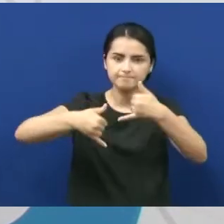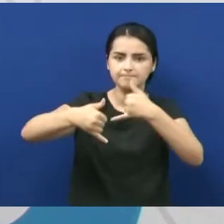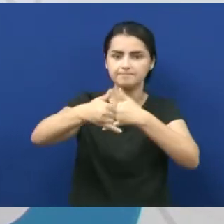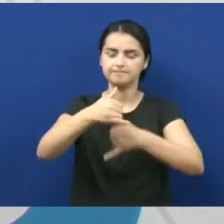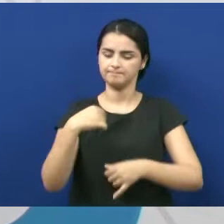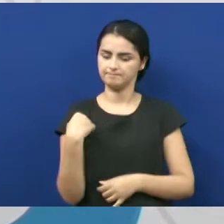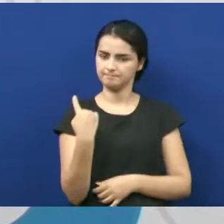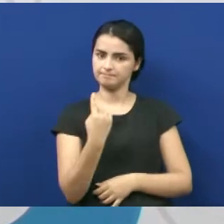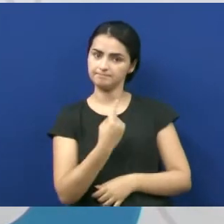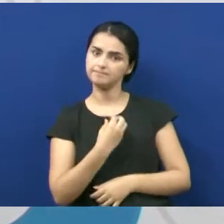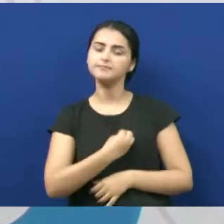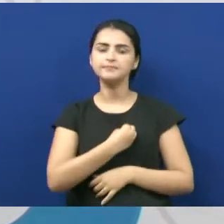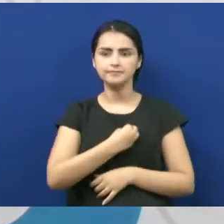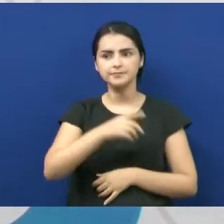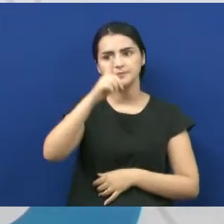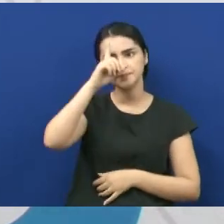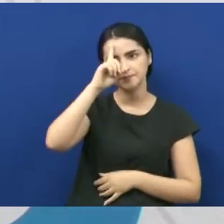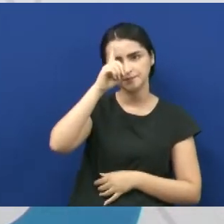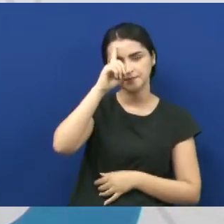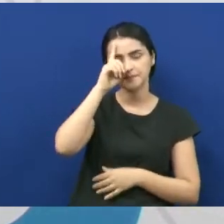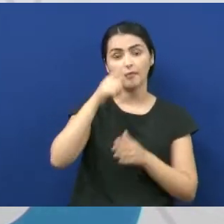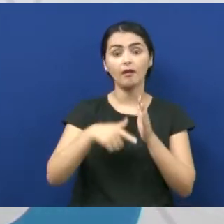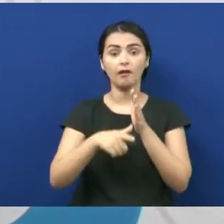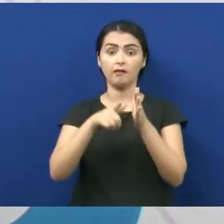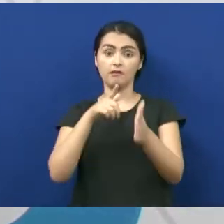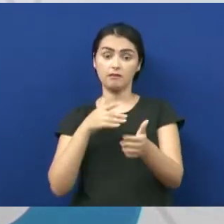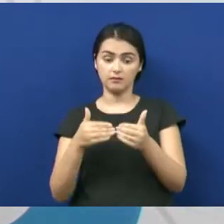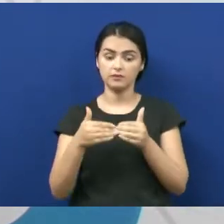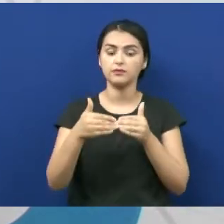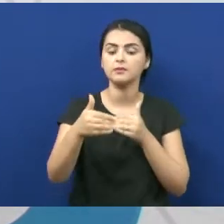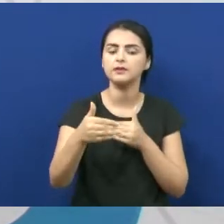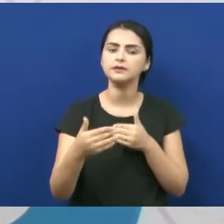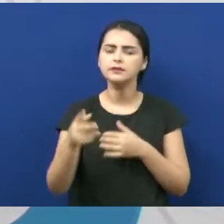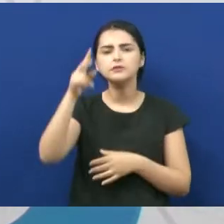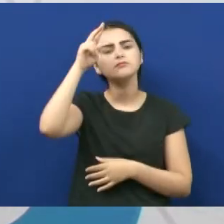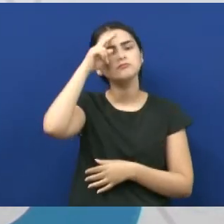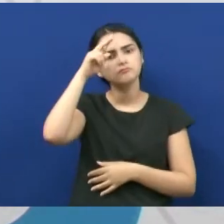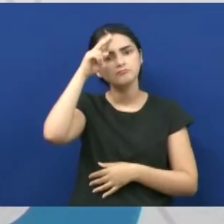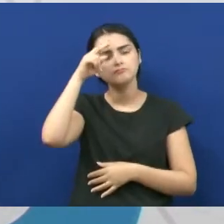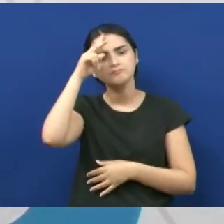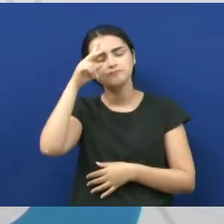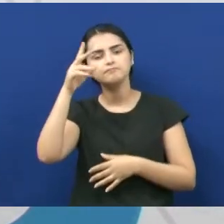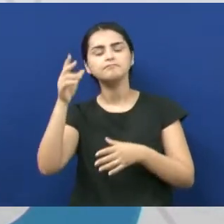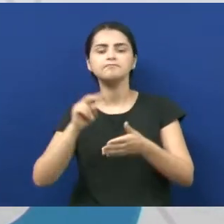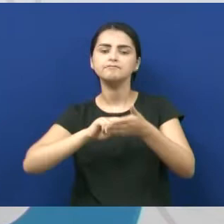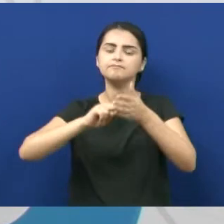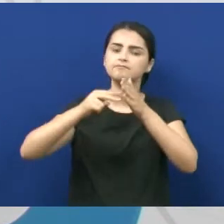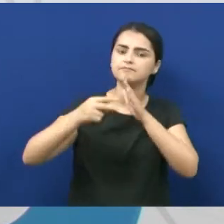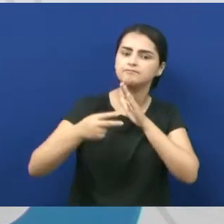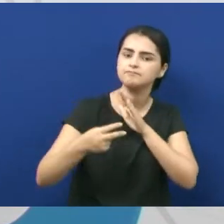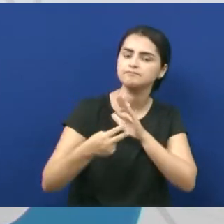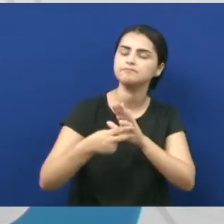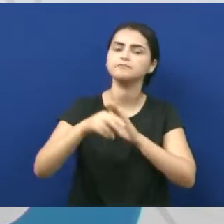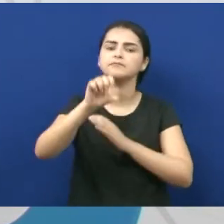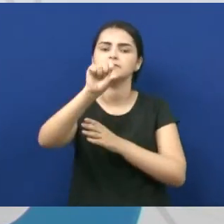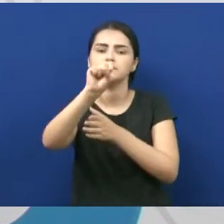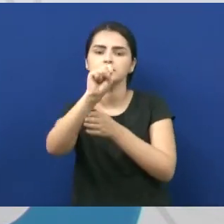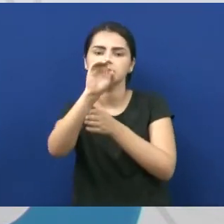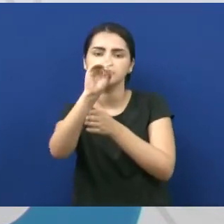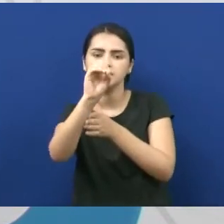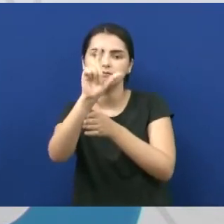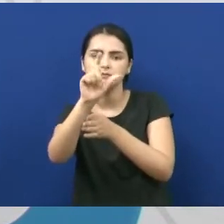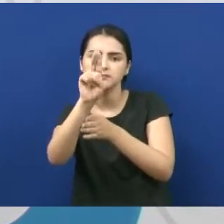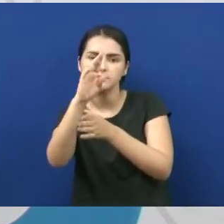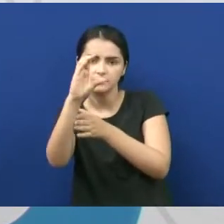do nosso cotidiano. Antes de falar sobre elas, eu quero trazer um pouquinho do conceito de soluções, algo que nós já vimos lá na primeira série do